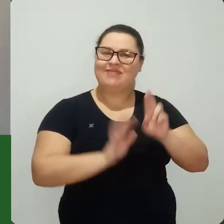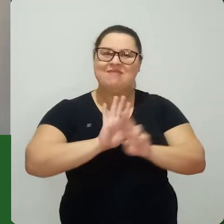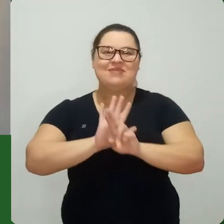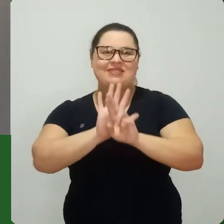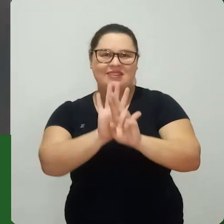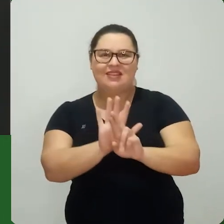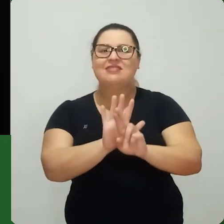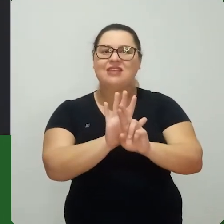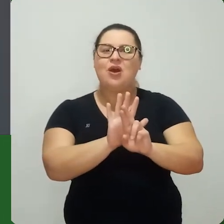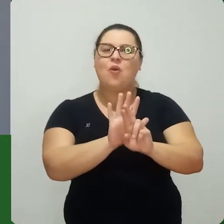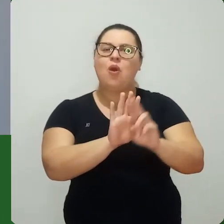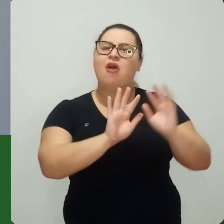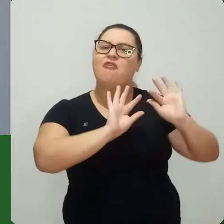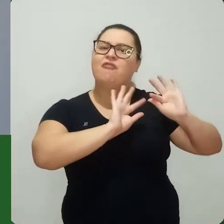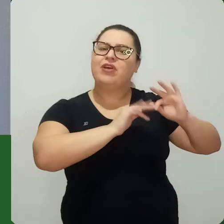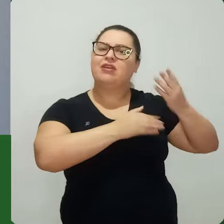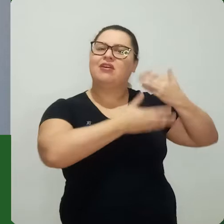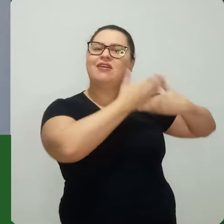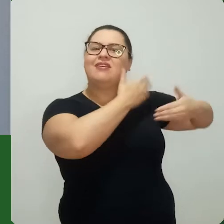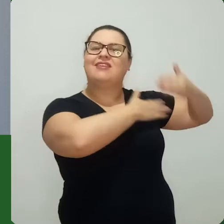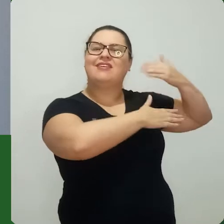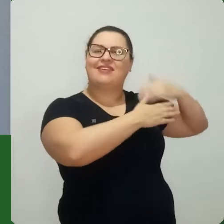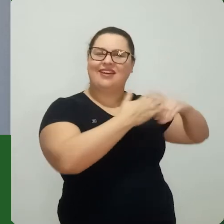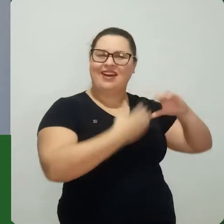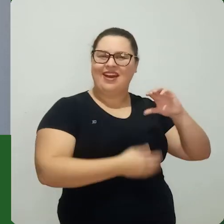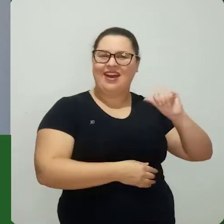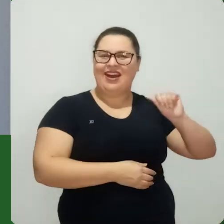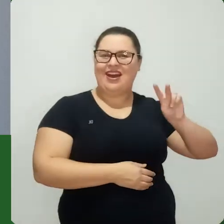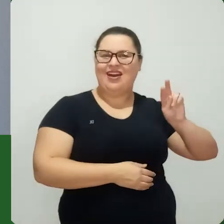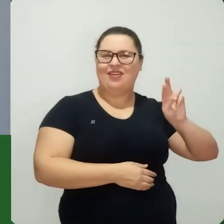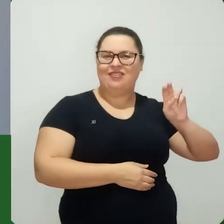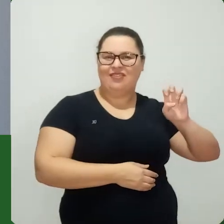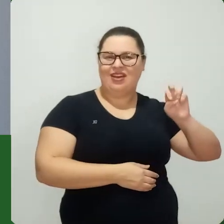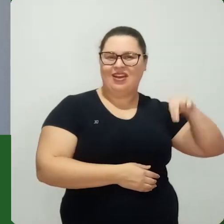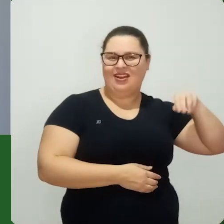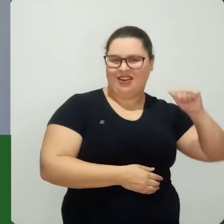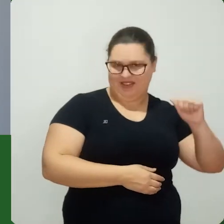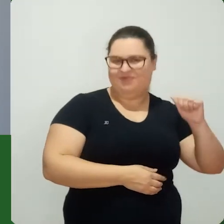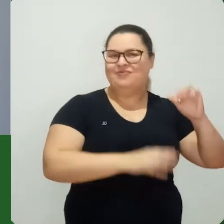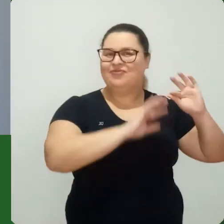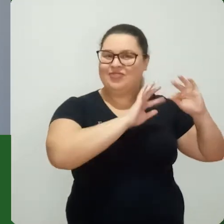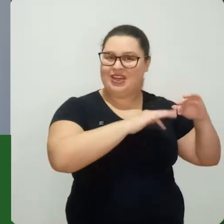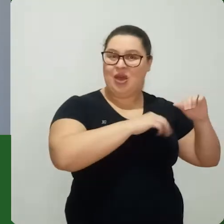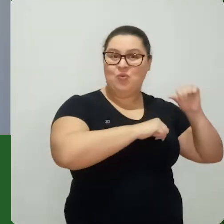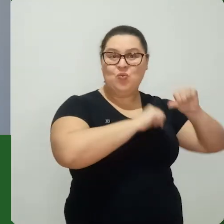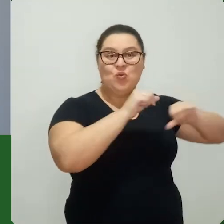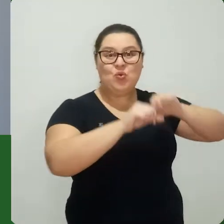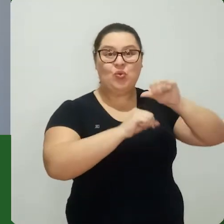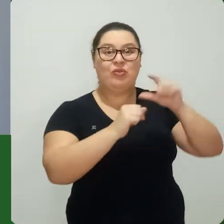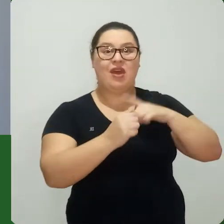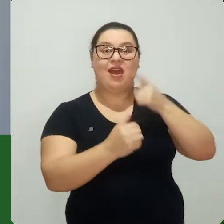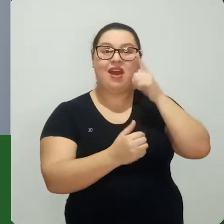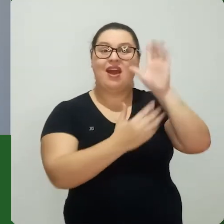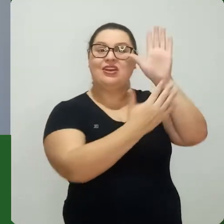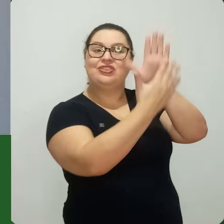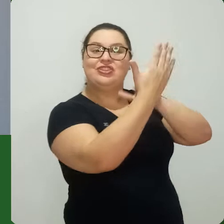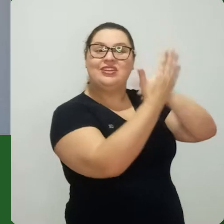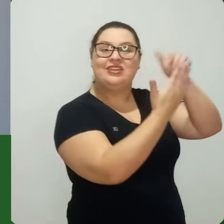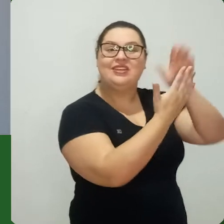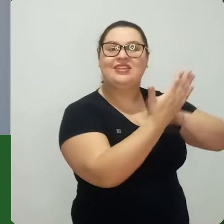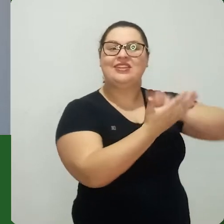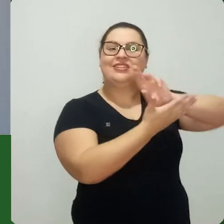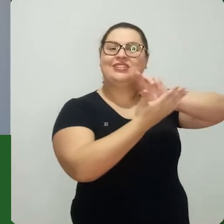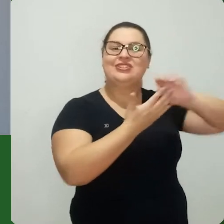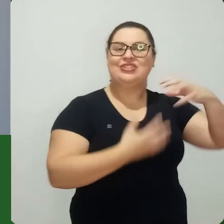pintar. Entre as várias maneiras de pintar, os pintores conheciam já naquela época um princípio chamado princípio da